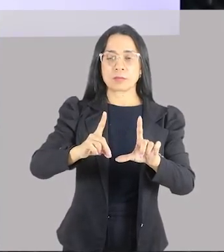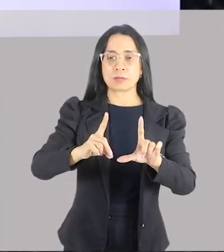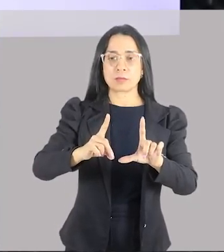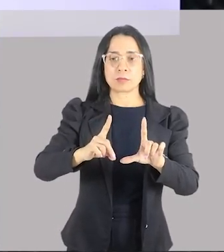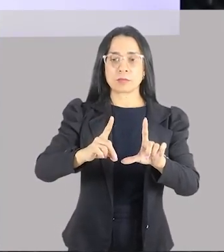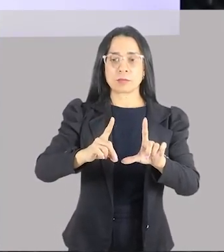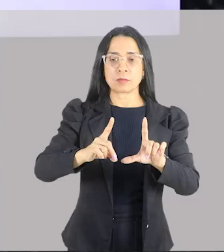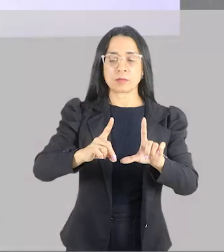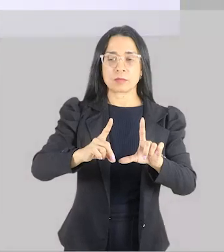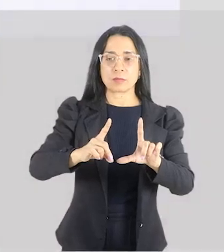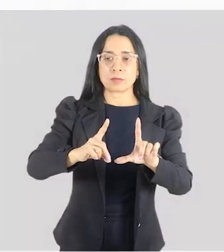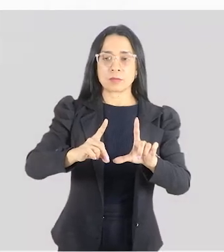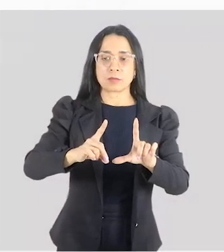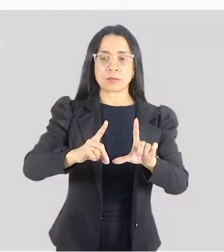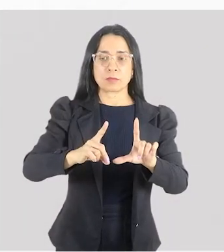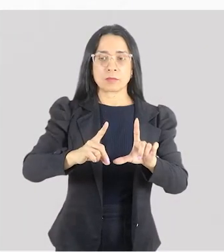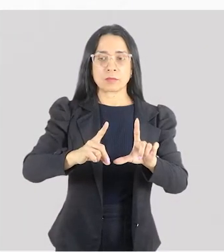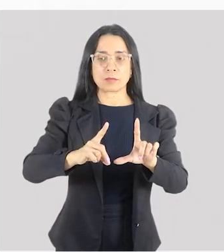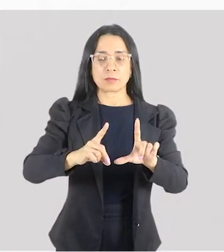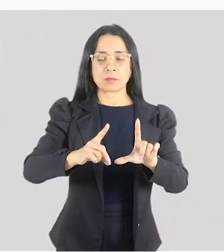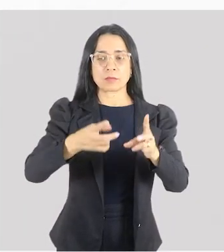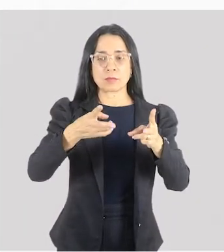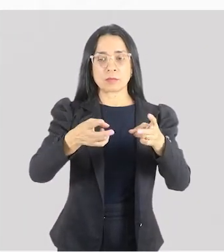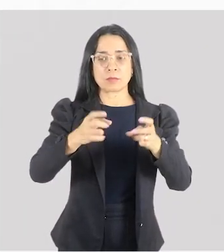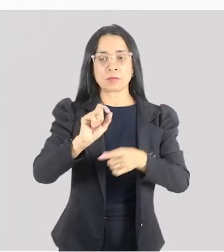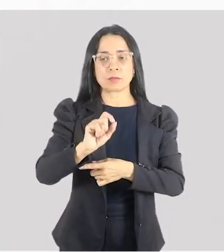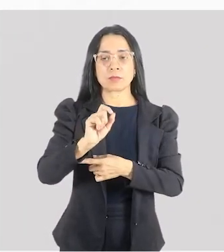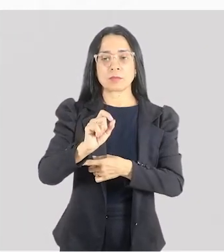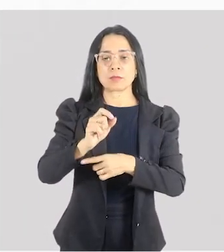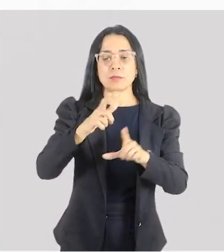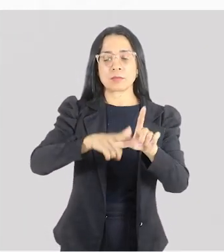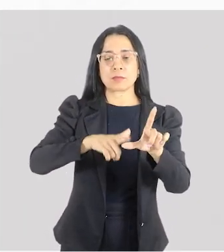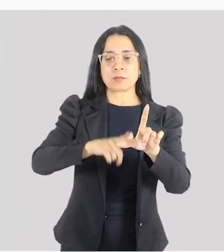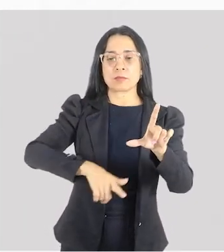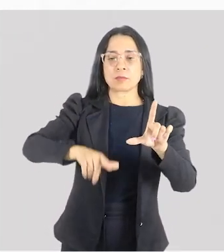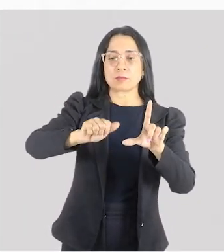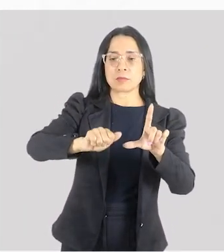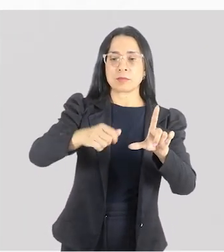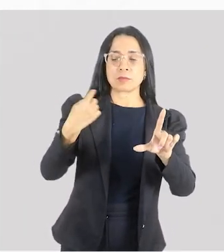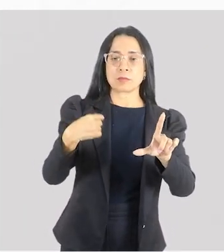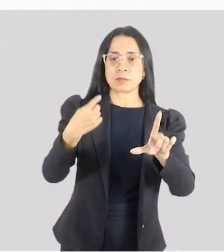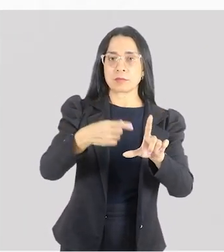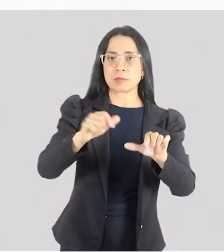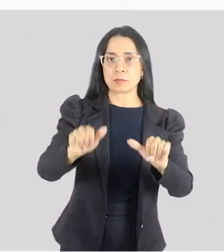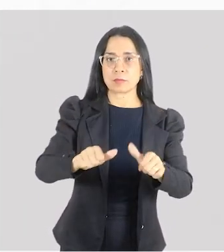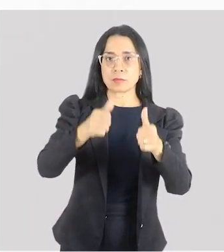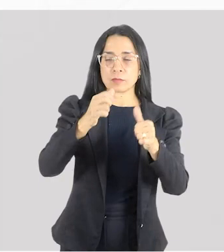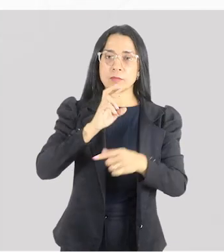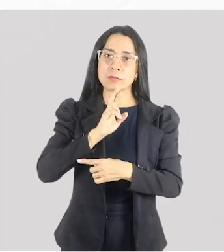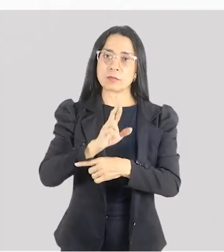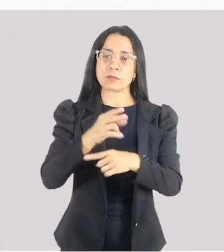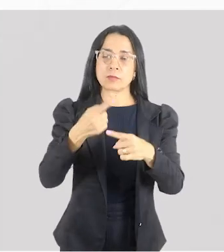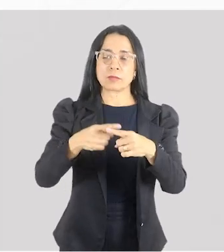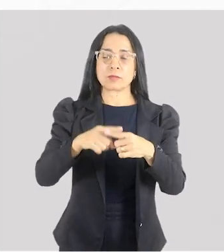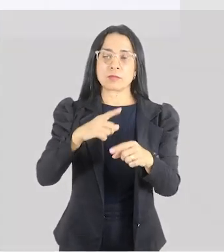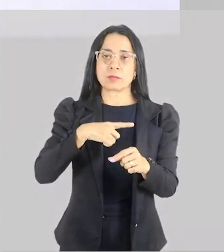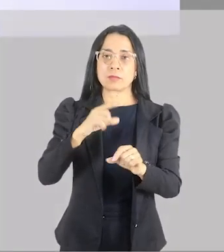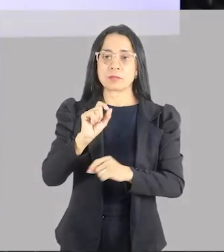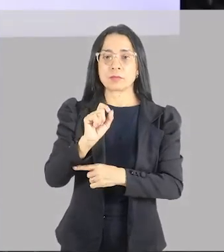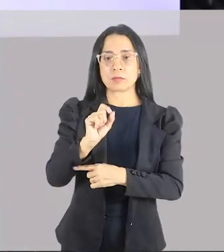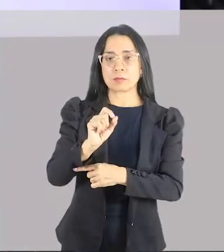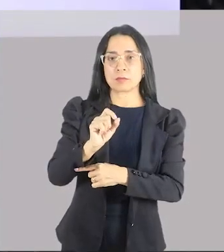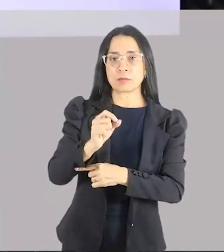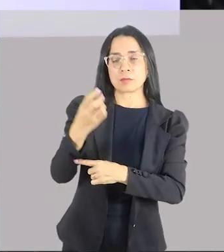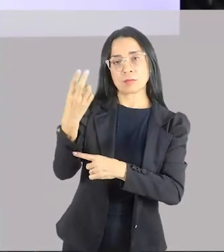Piorou. Tá? Então aqui você vai perceber que a letra A é a nossa melhor opção, porque existe